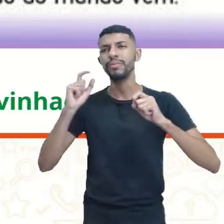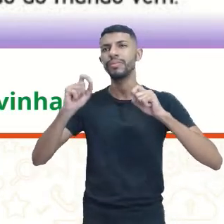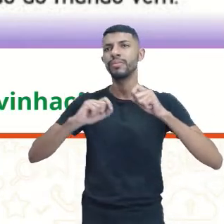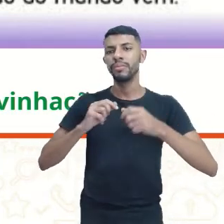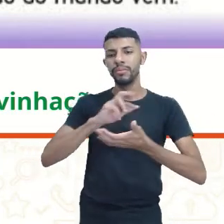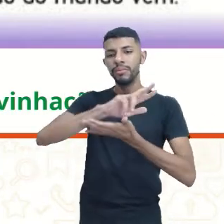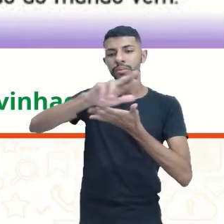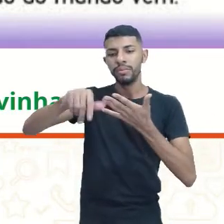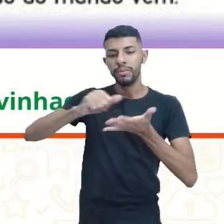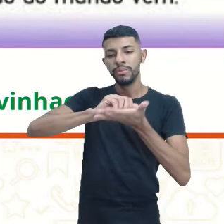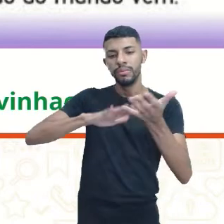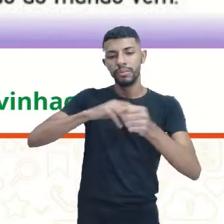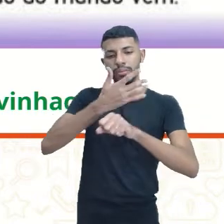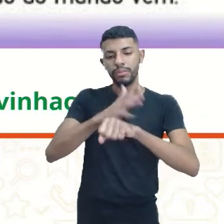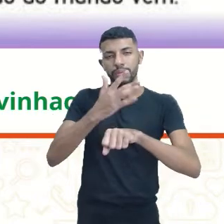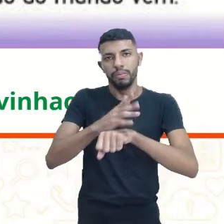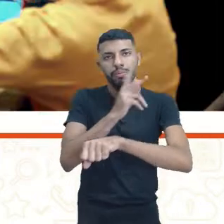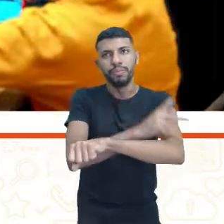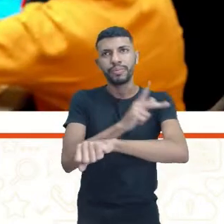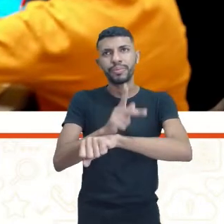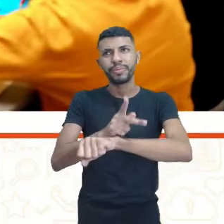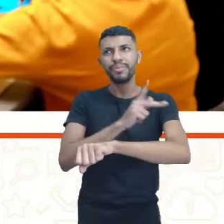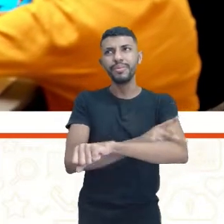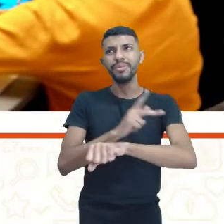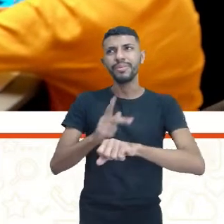de atividades pedagógicas.